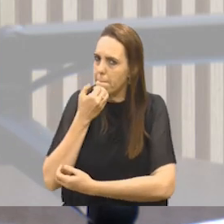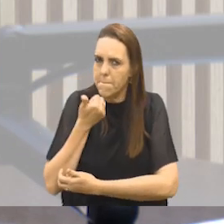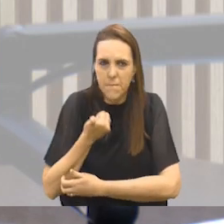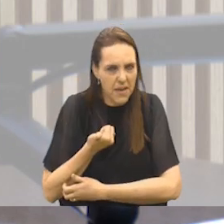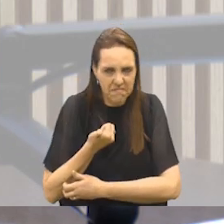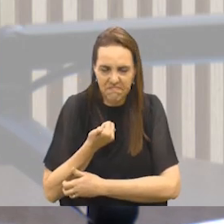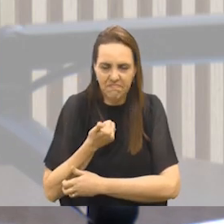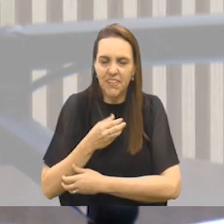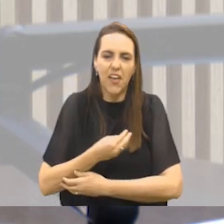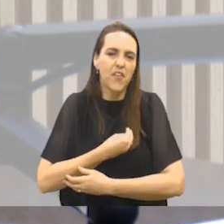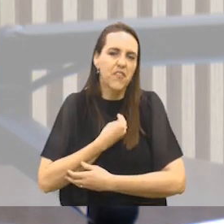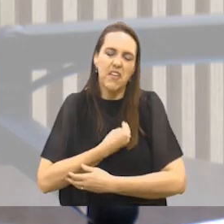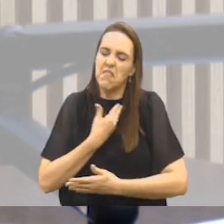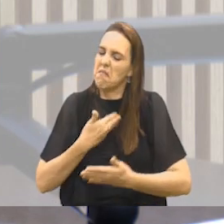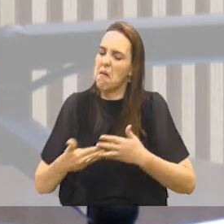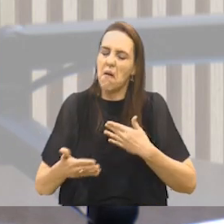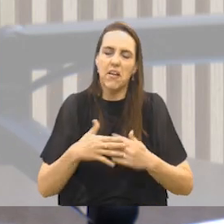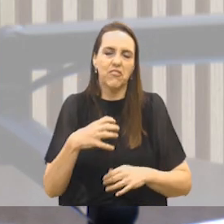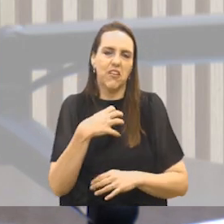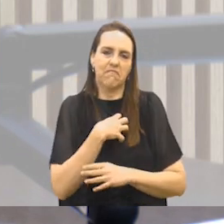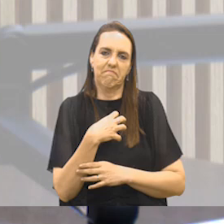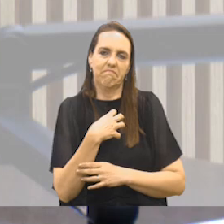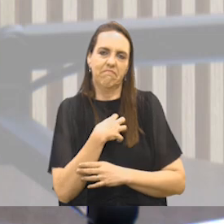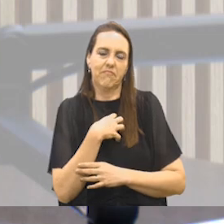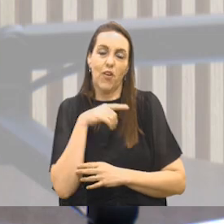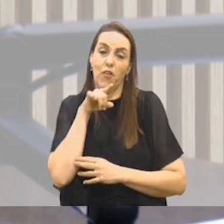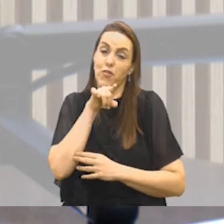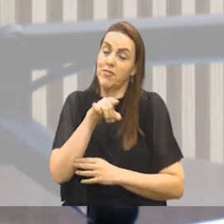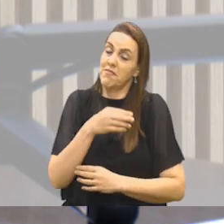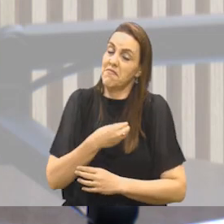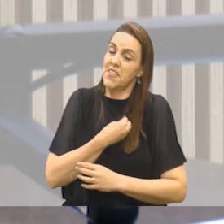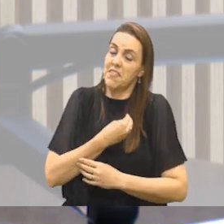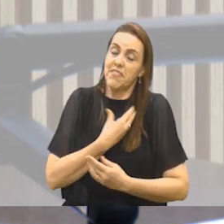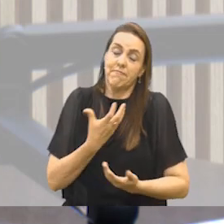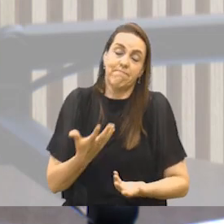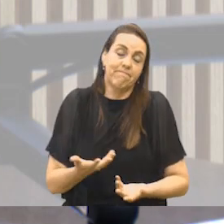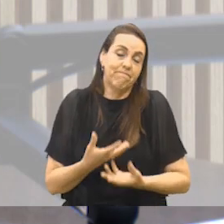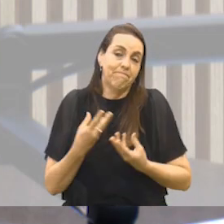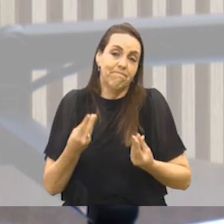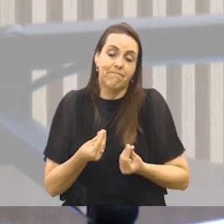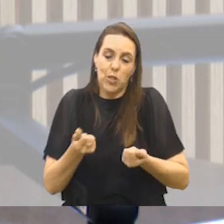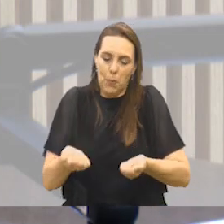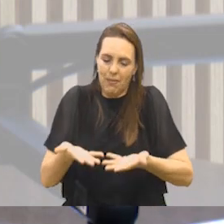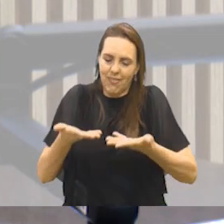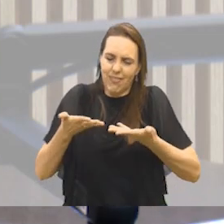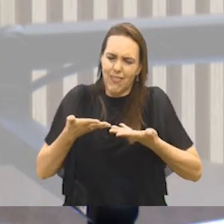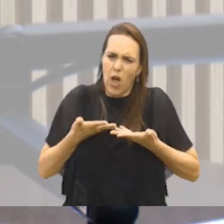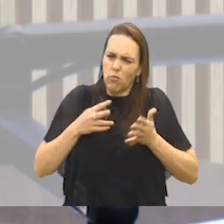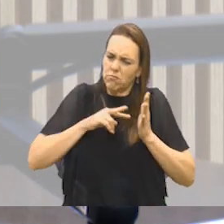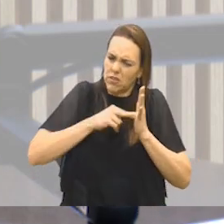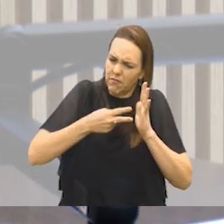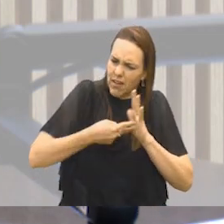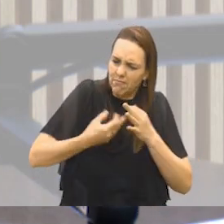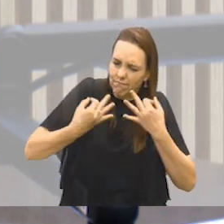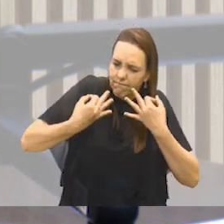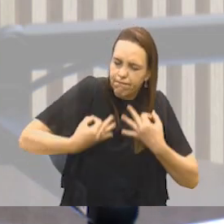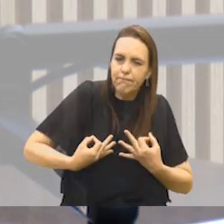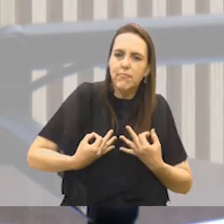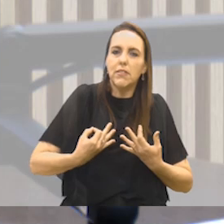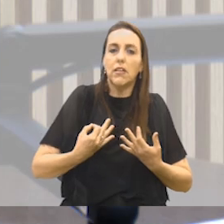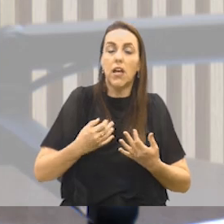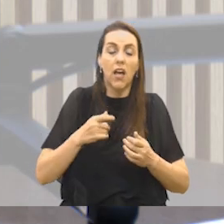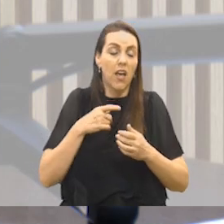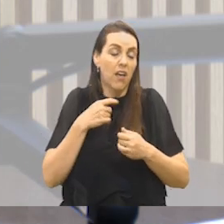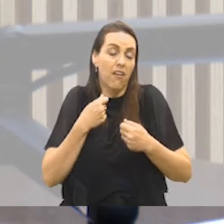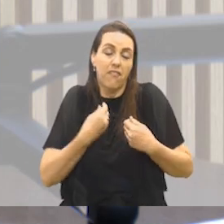tua espiritualidade em dia, você vive de qualquer jeito, sabe? Você vive de uma maneira assim que não te traz um